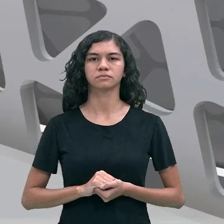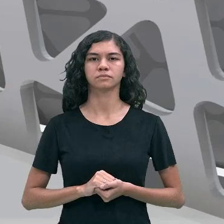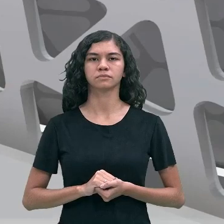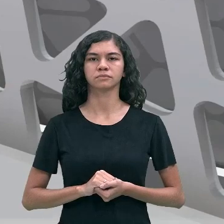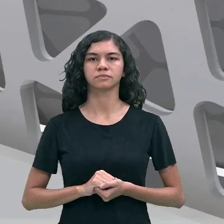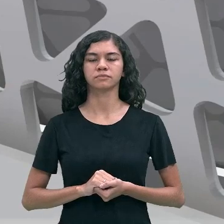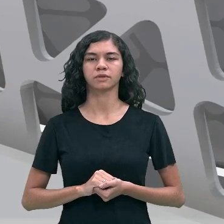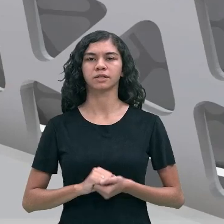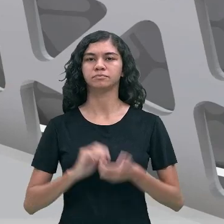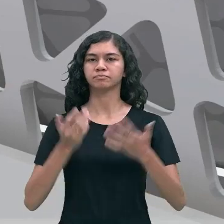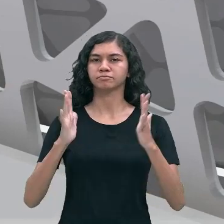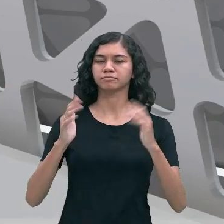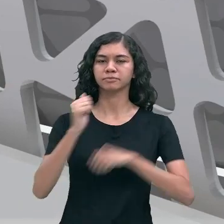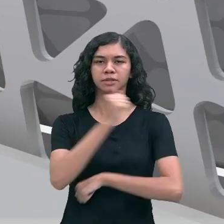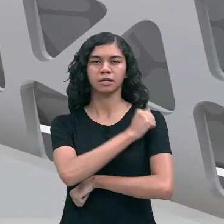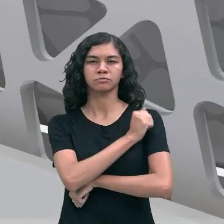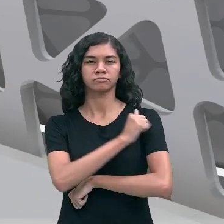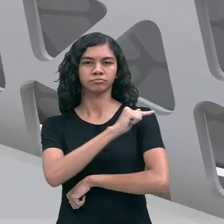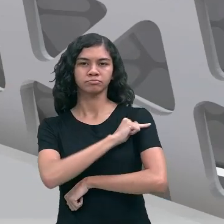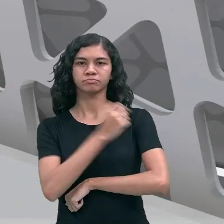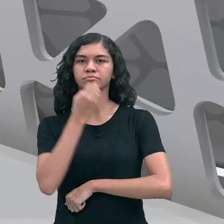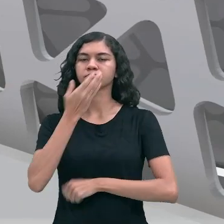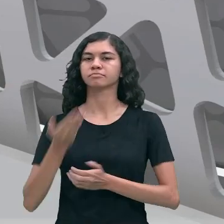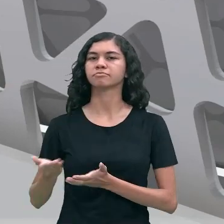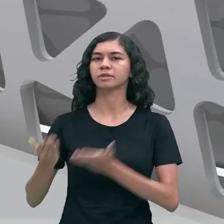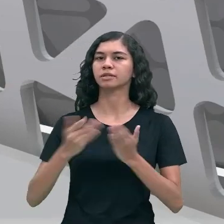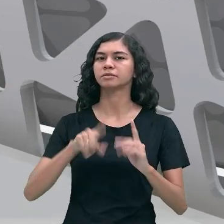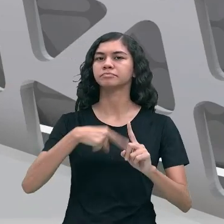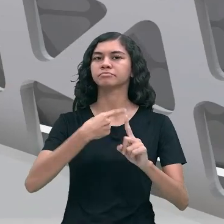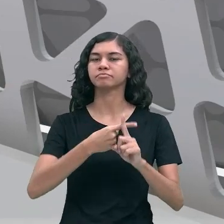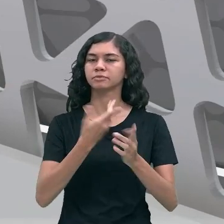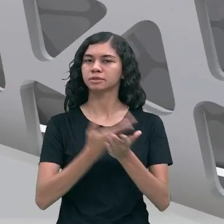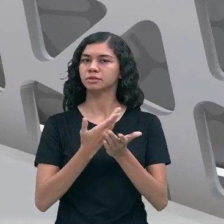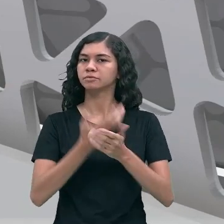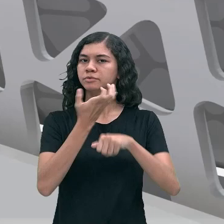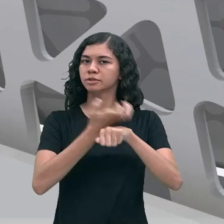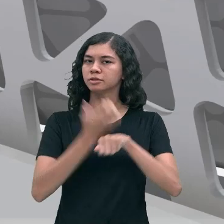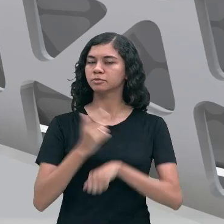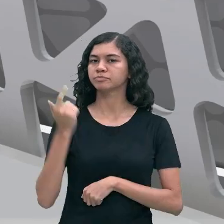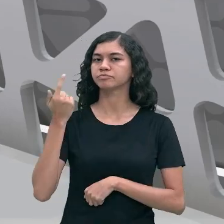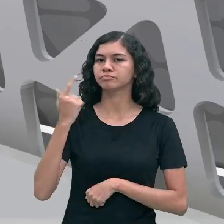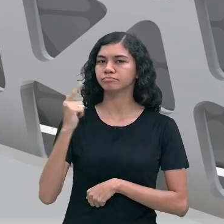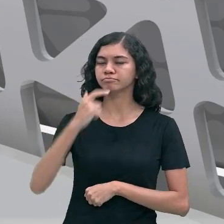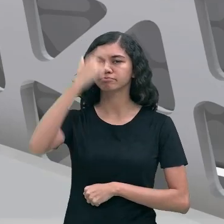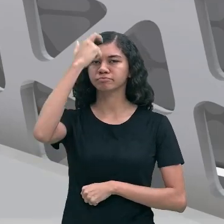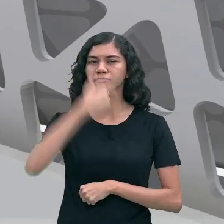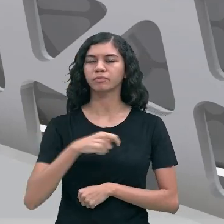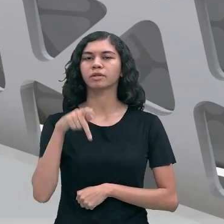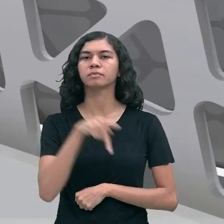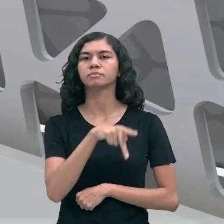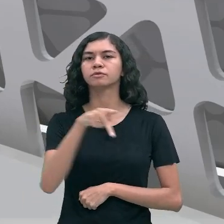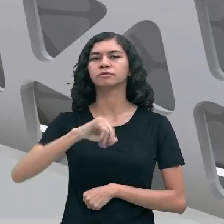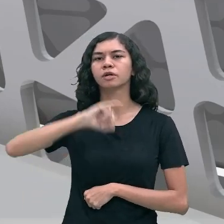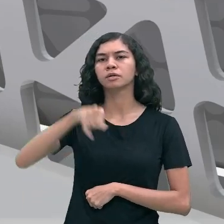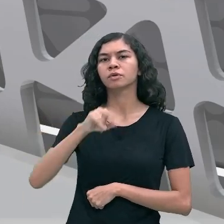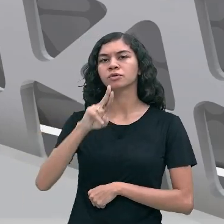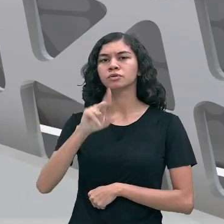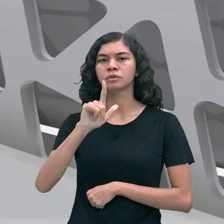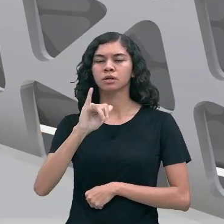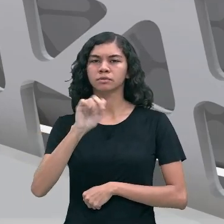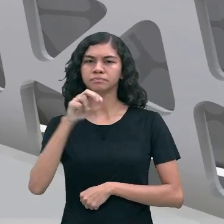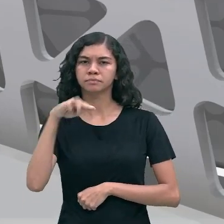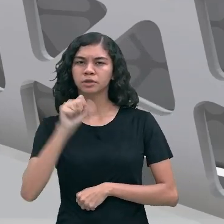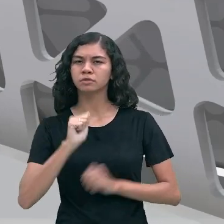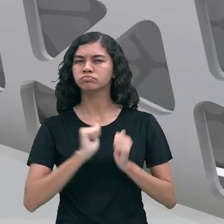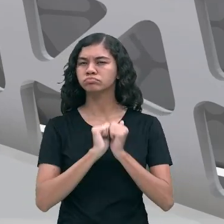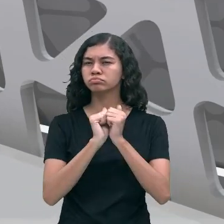Olá, queridos alunos do 7º ano, sejam bem-vindos a mais uma aula de Geografia. Eu sou a professora Juliana e estarei acompanhando